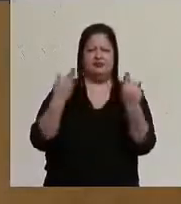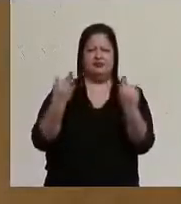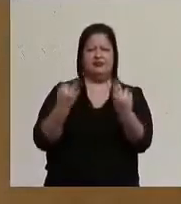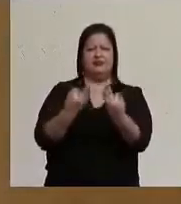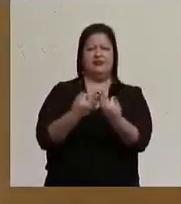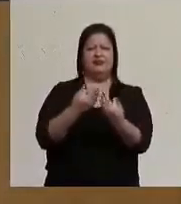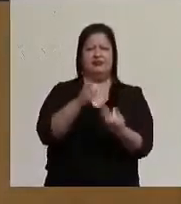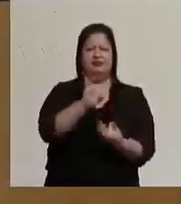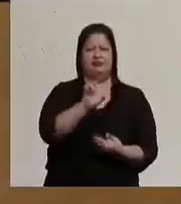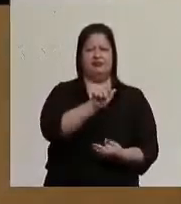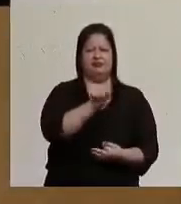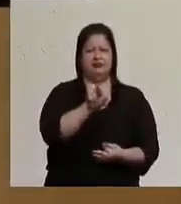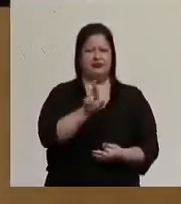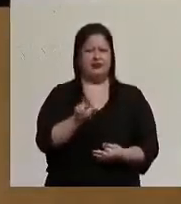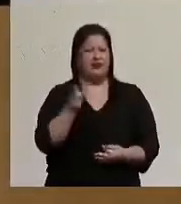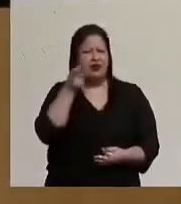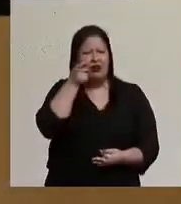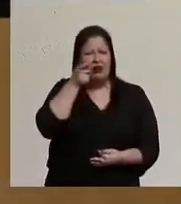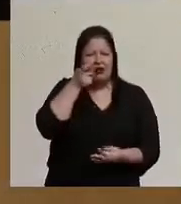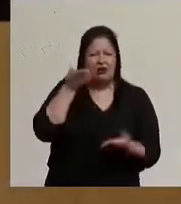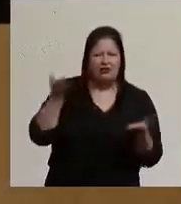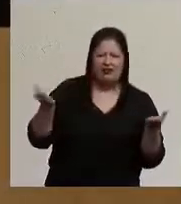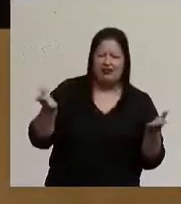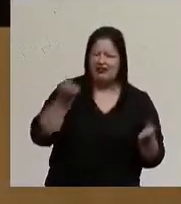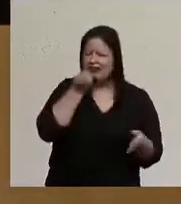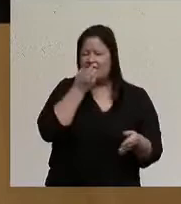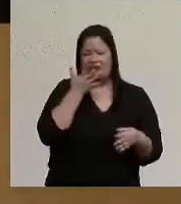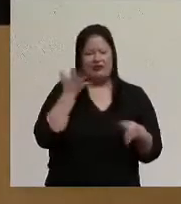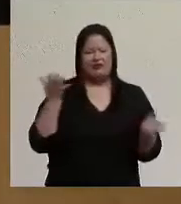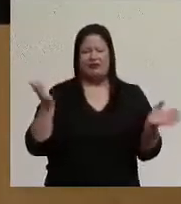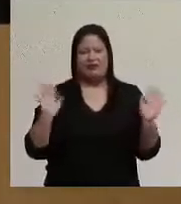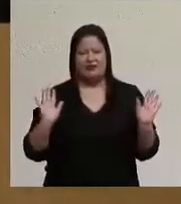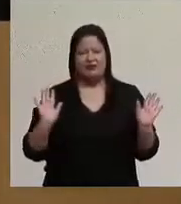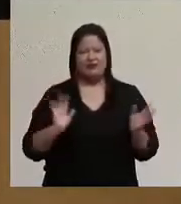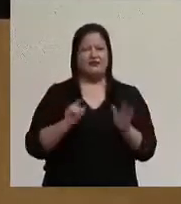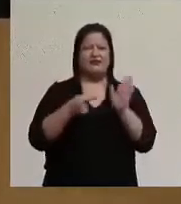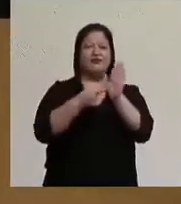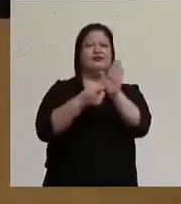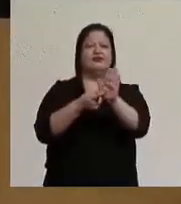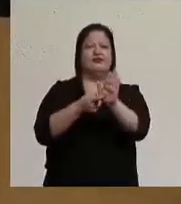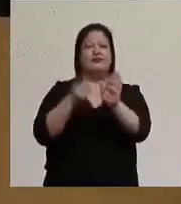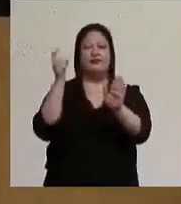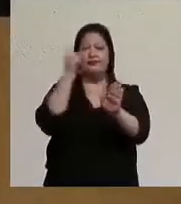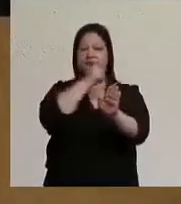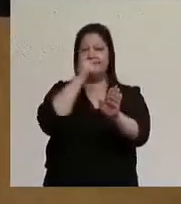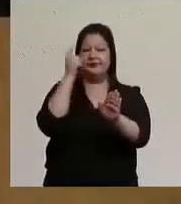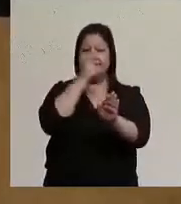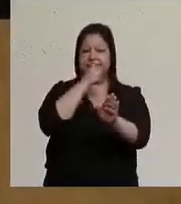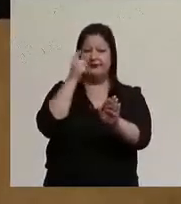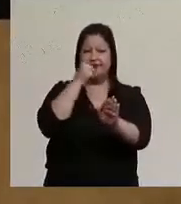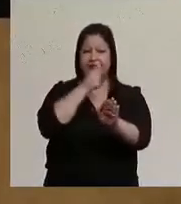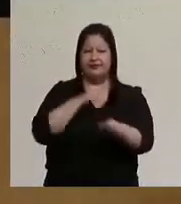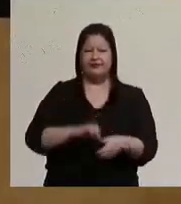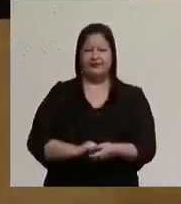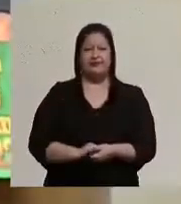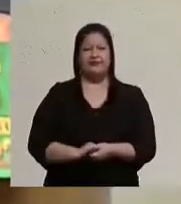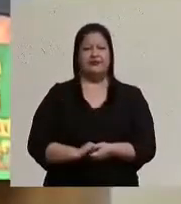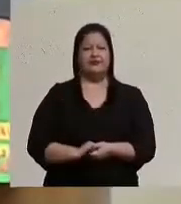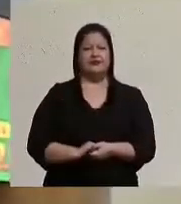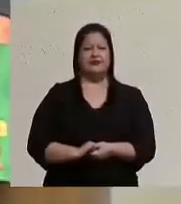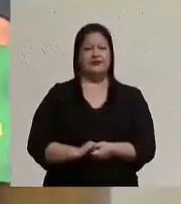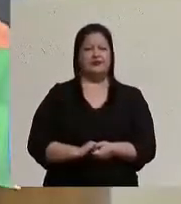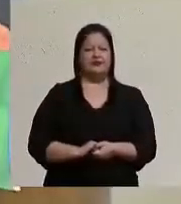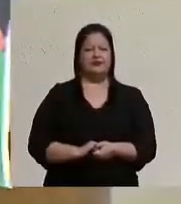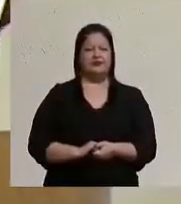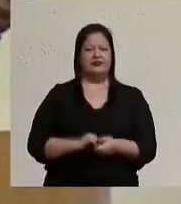César sentar na janelinha e dizer que é o bonzinho tá aqui ó mentiroso faltou com a verdade